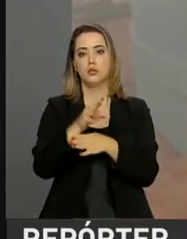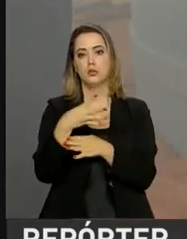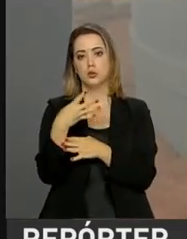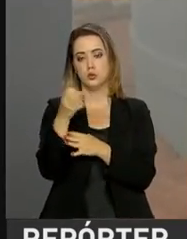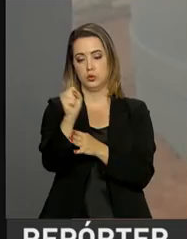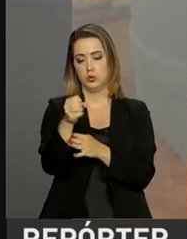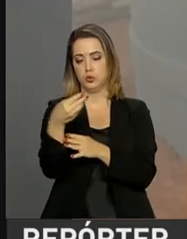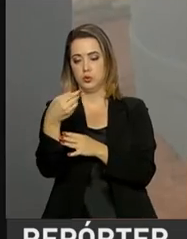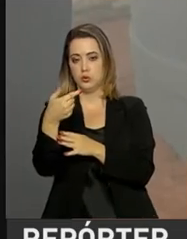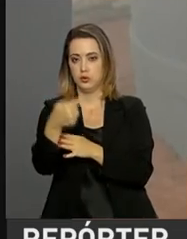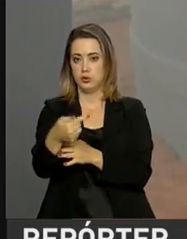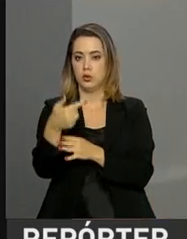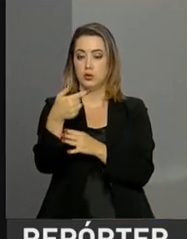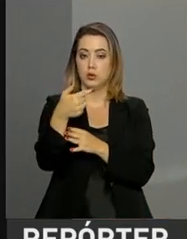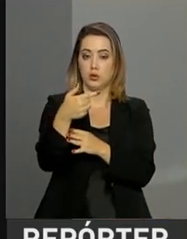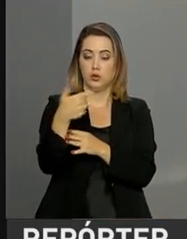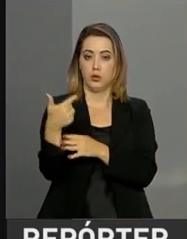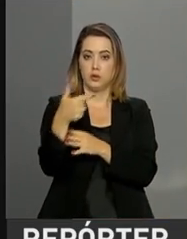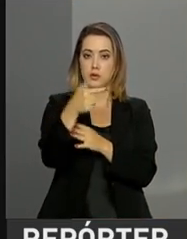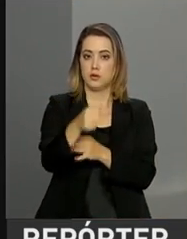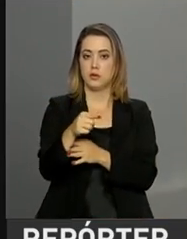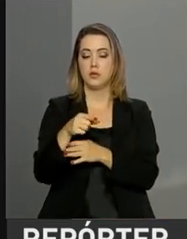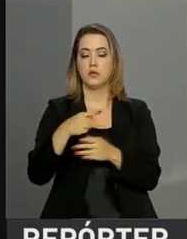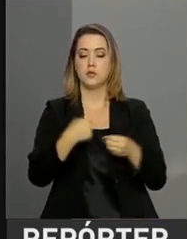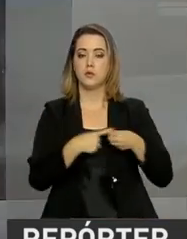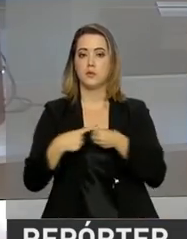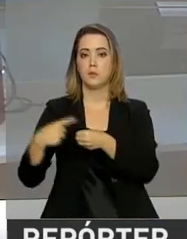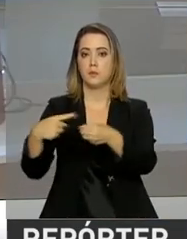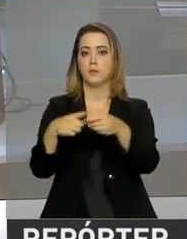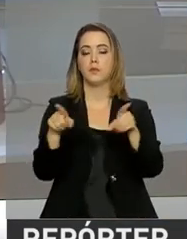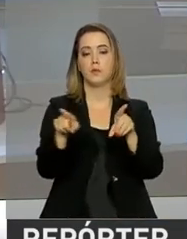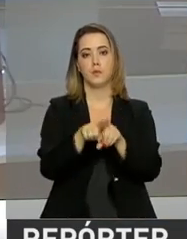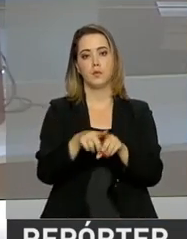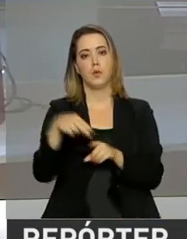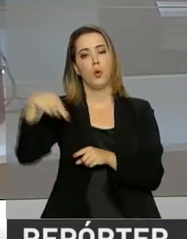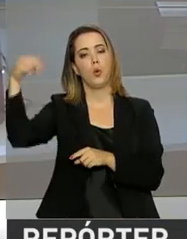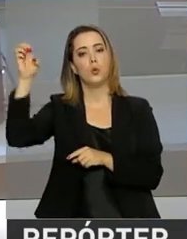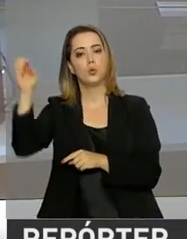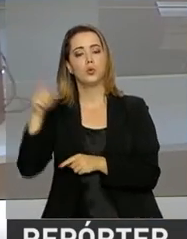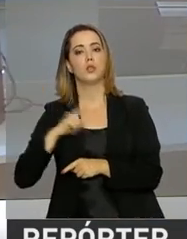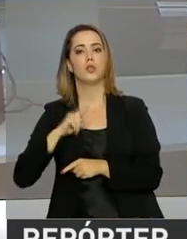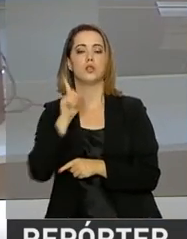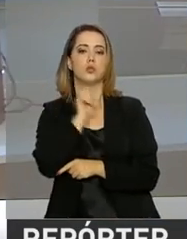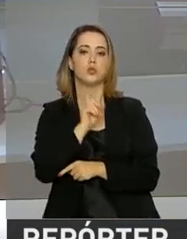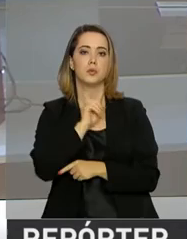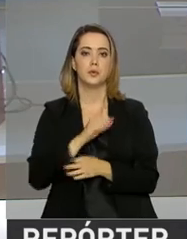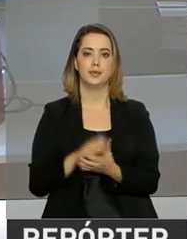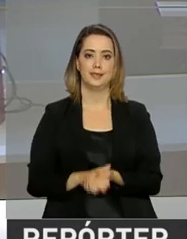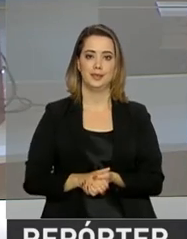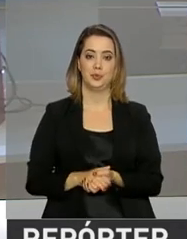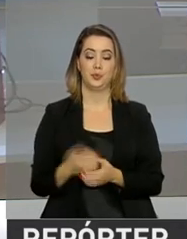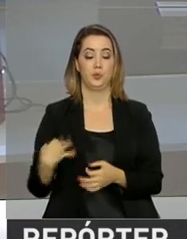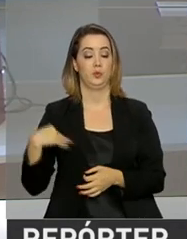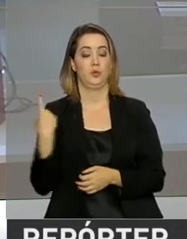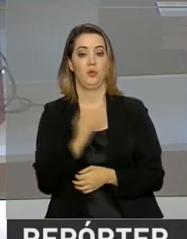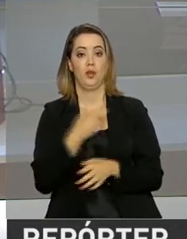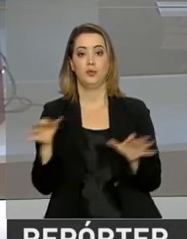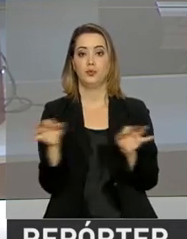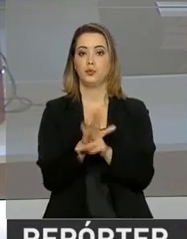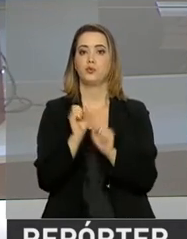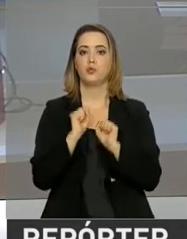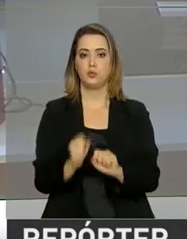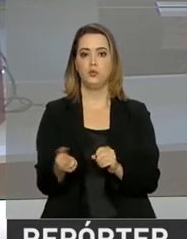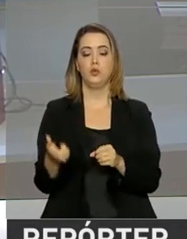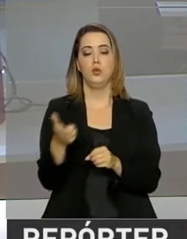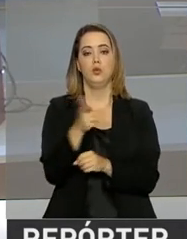estados do nordeste além do norte de minas gerais e assim nós terminamos essa edição do repórter nbr podemos